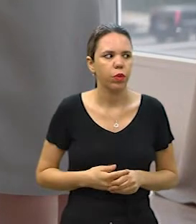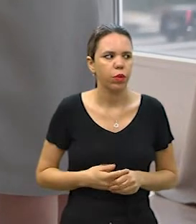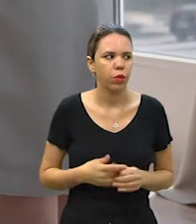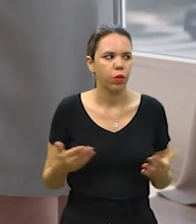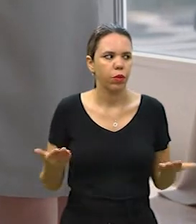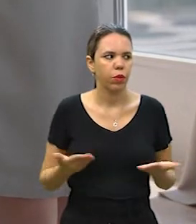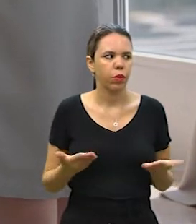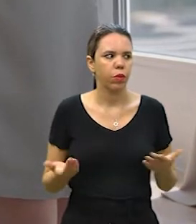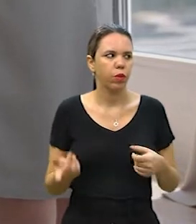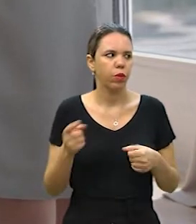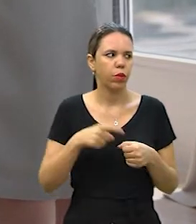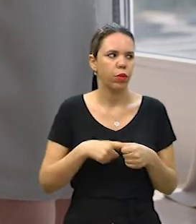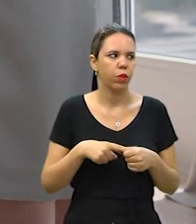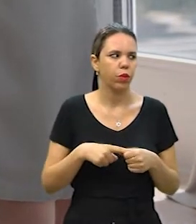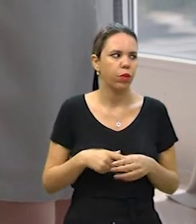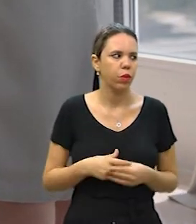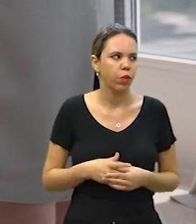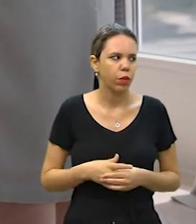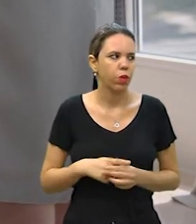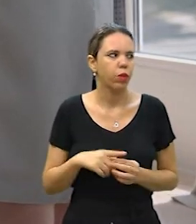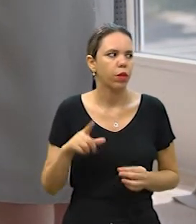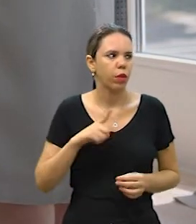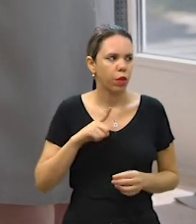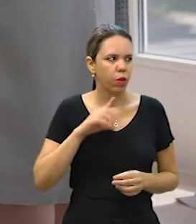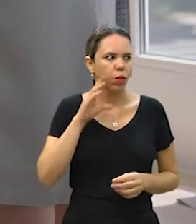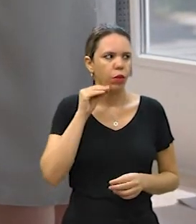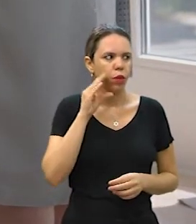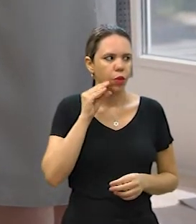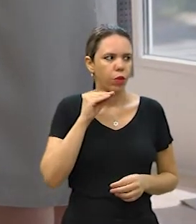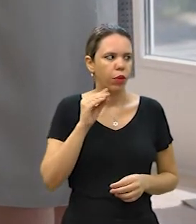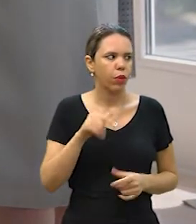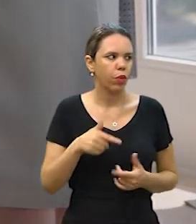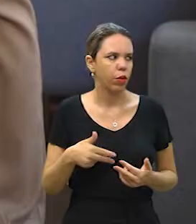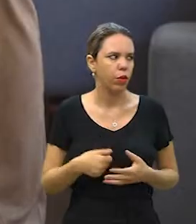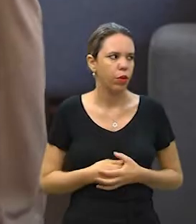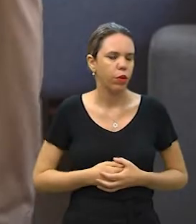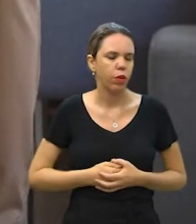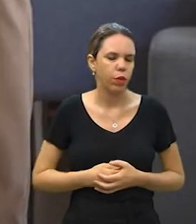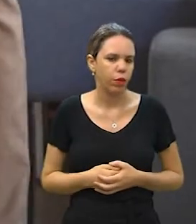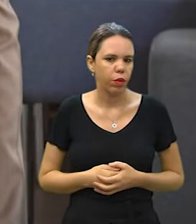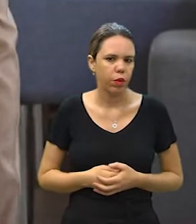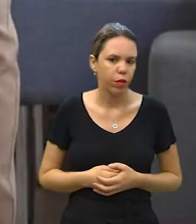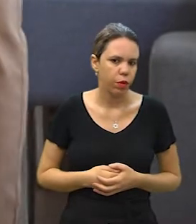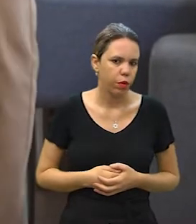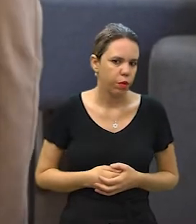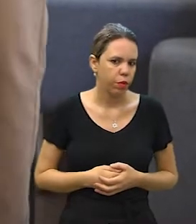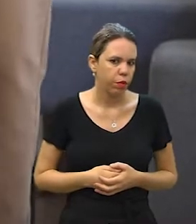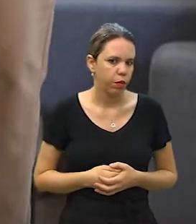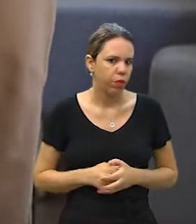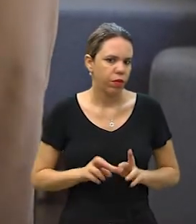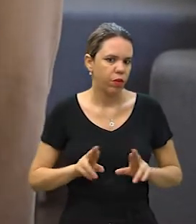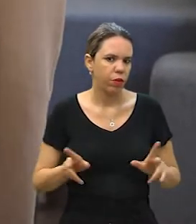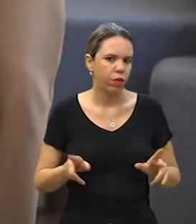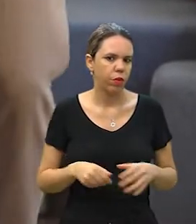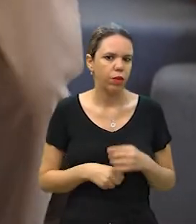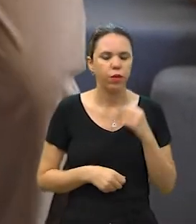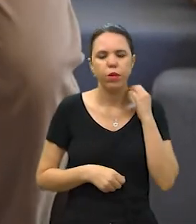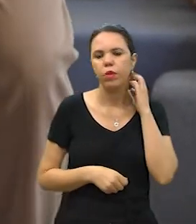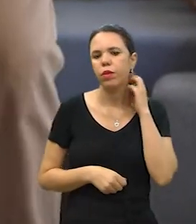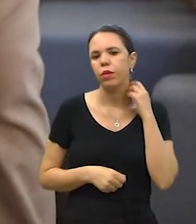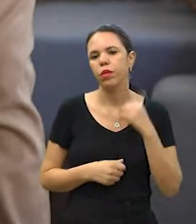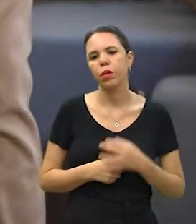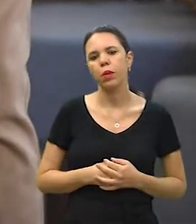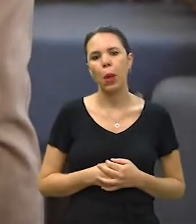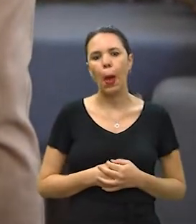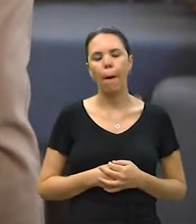para o retorno também, tem funcionário, é outra realidade. Tá. É uma realidade totalmente distinta,